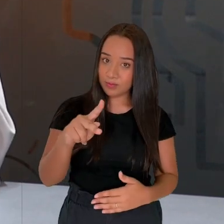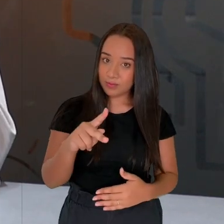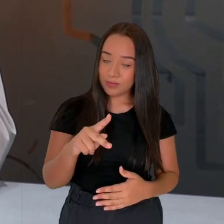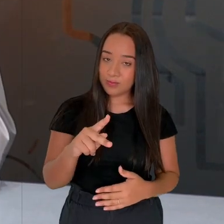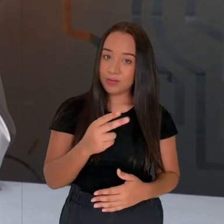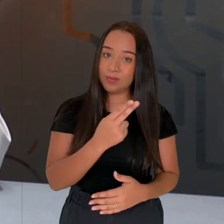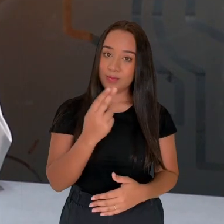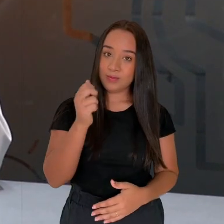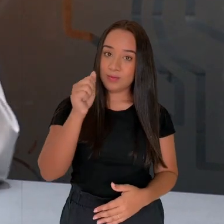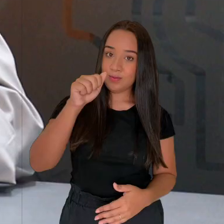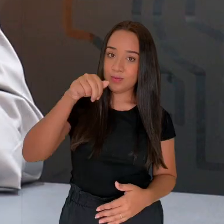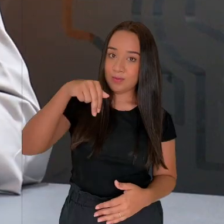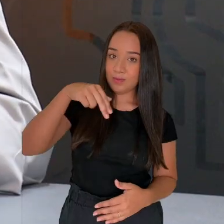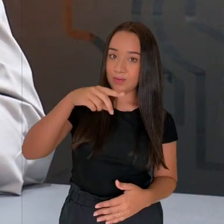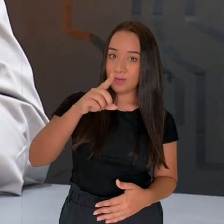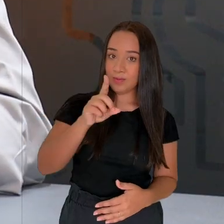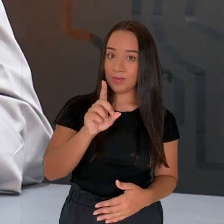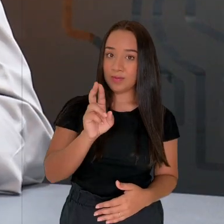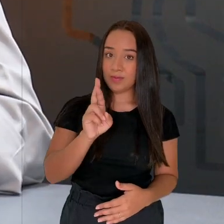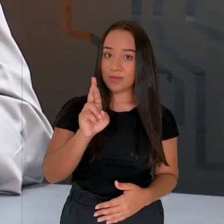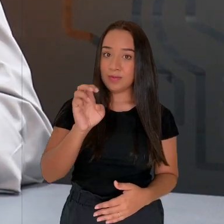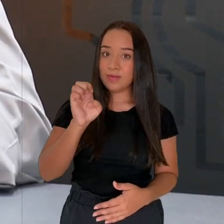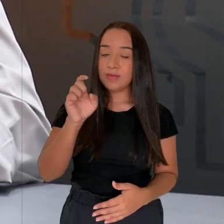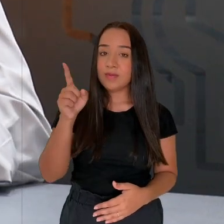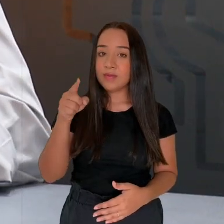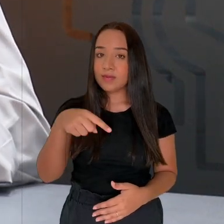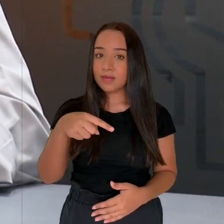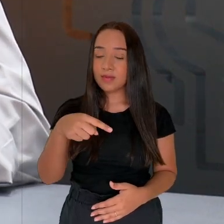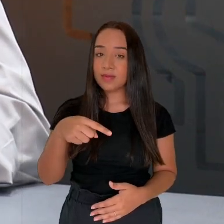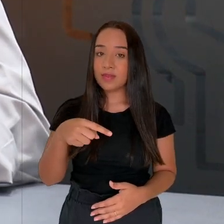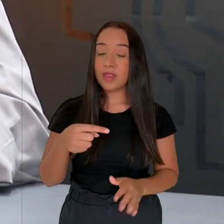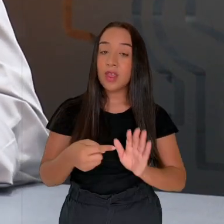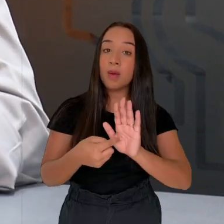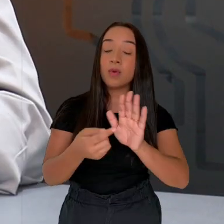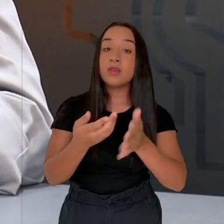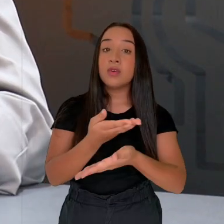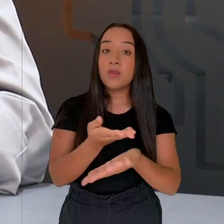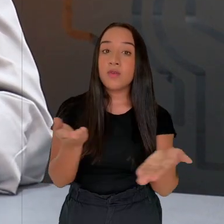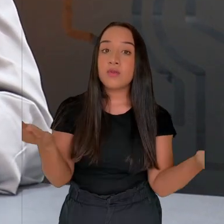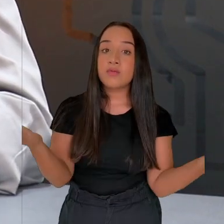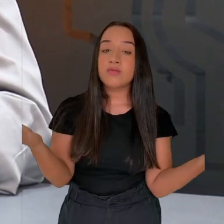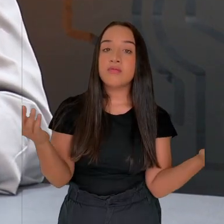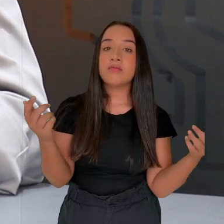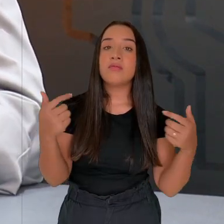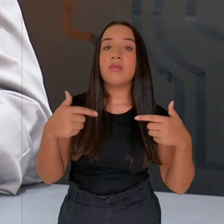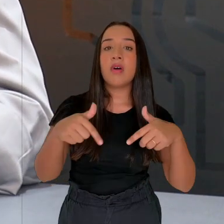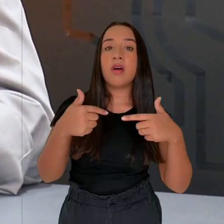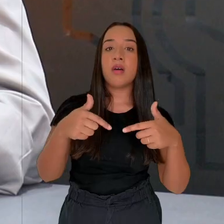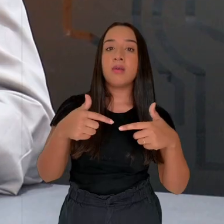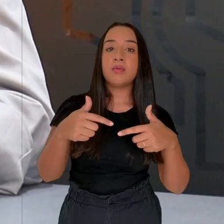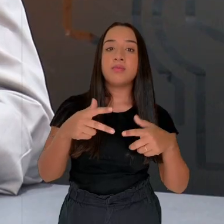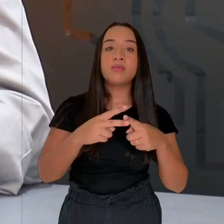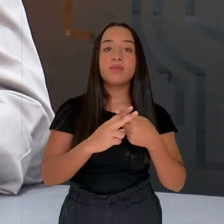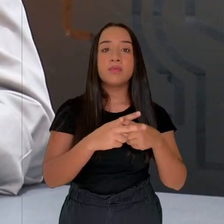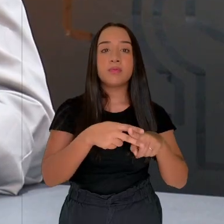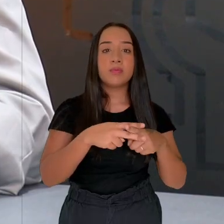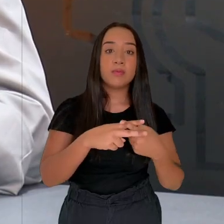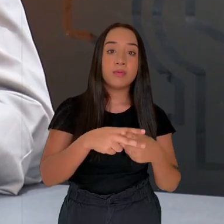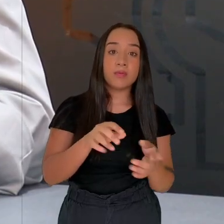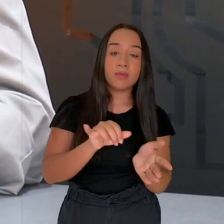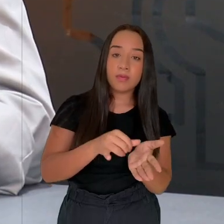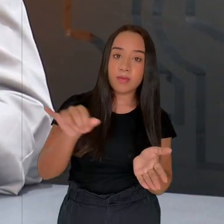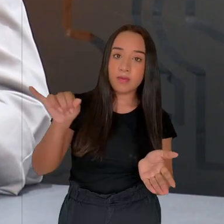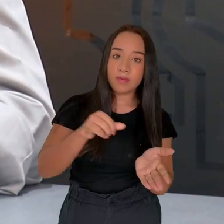sua produção? Eu sou o André da ADM e vou mostrar para vocês os nossos reparos em eletrônica, sendo servo